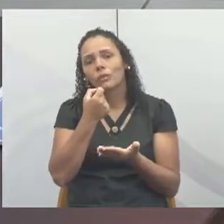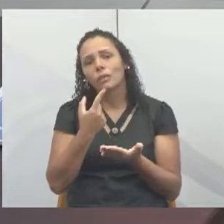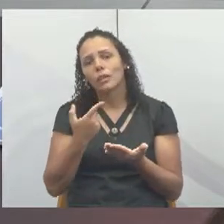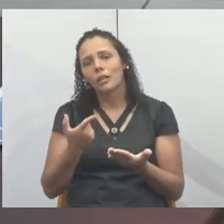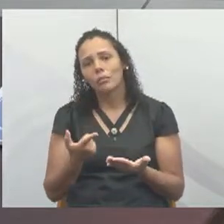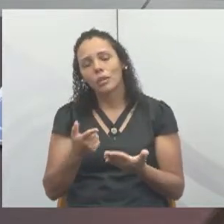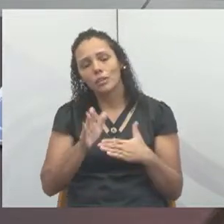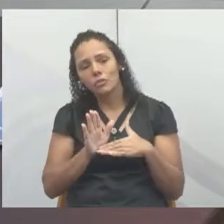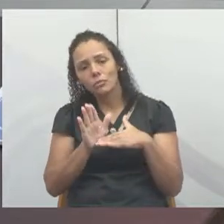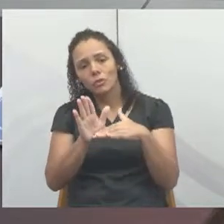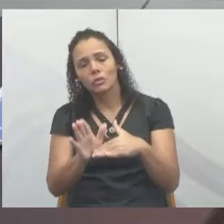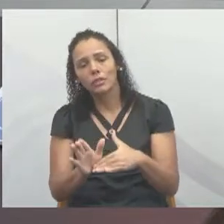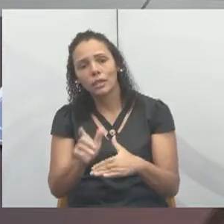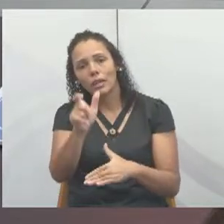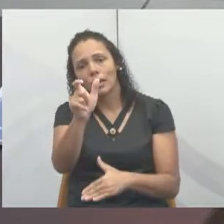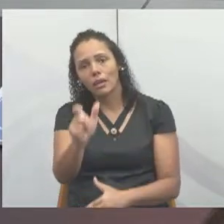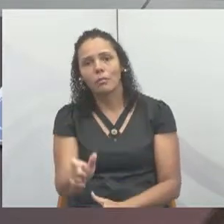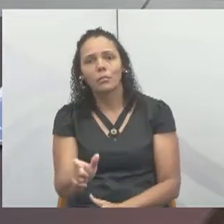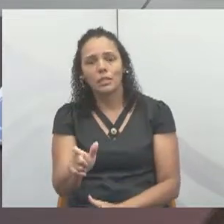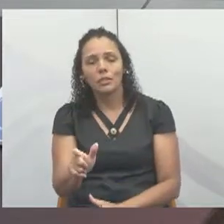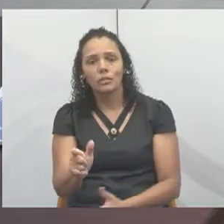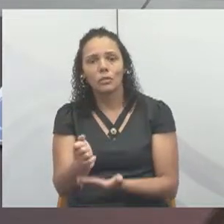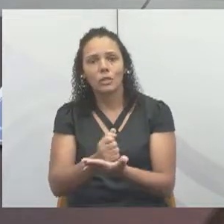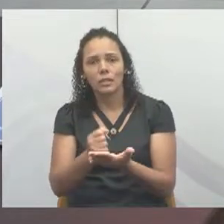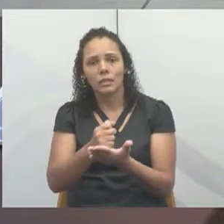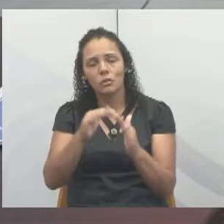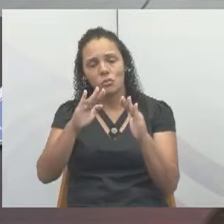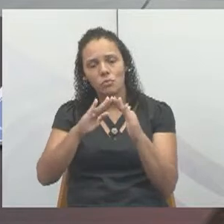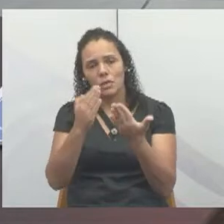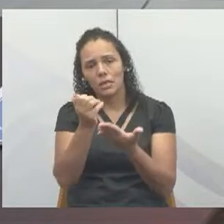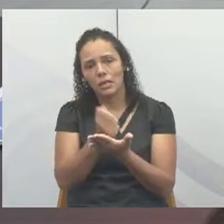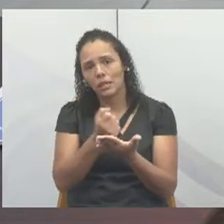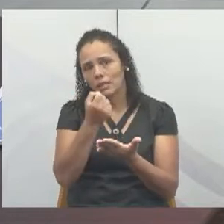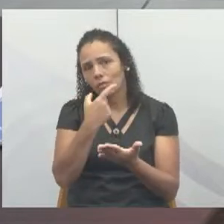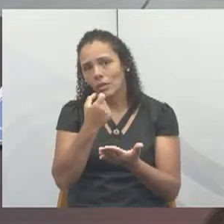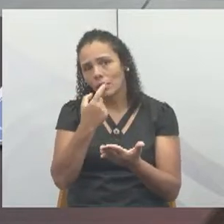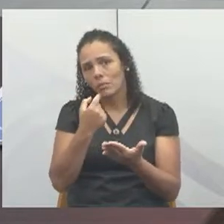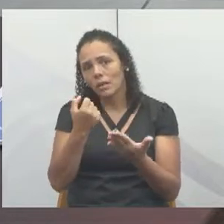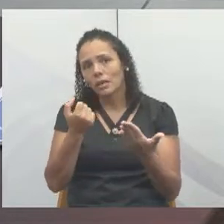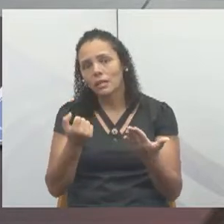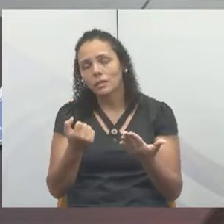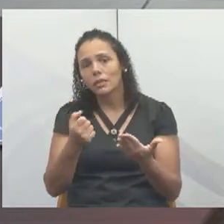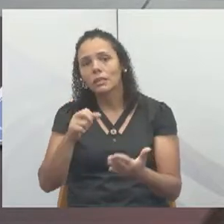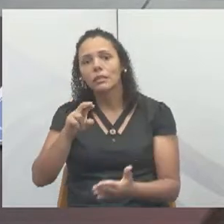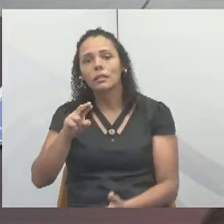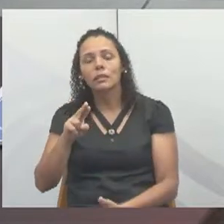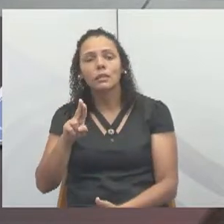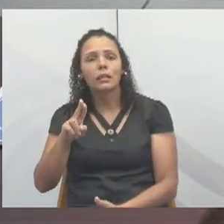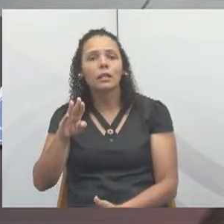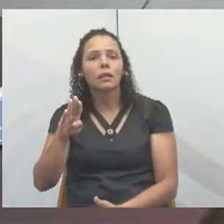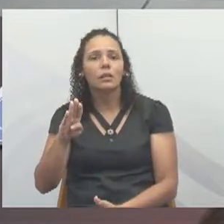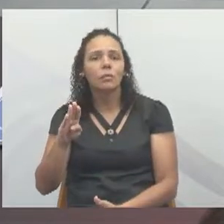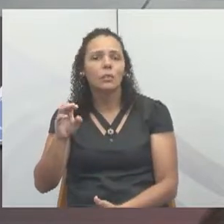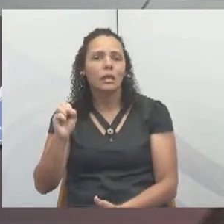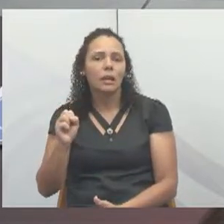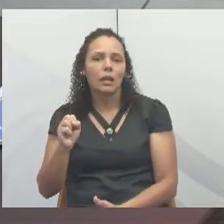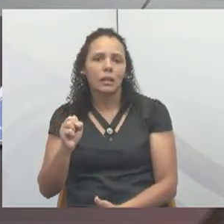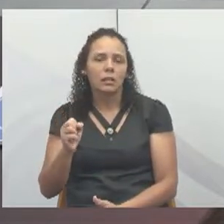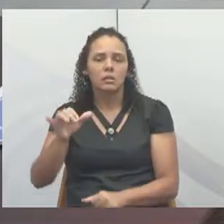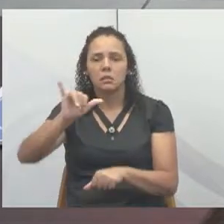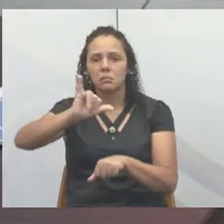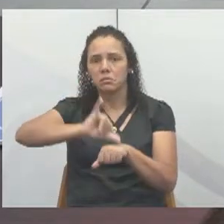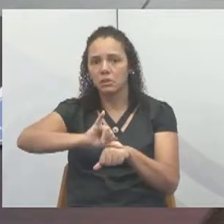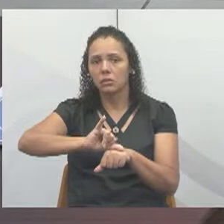farmácia uma unidade básica de saúde e muito menos aqui na farmácia do centro. Então a população reclama muito e não